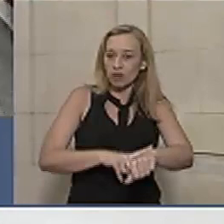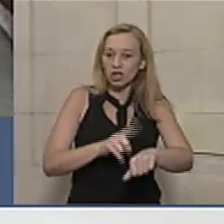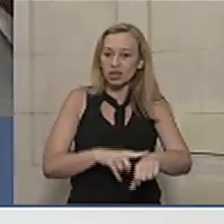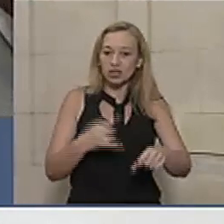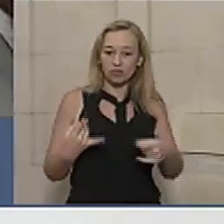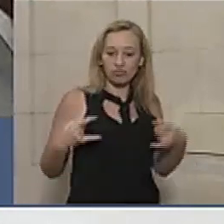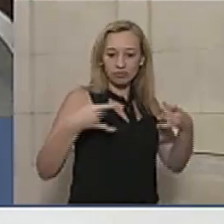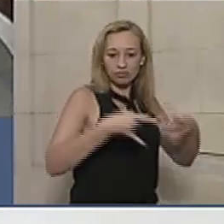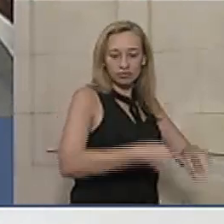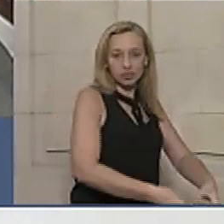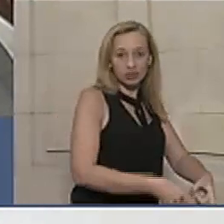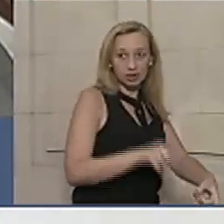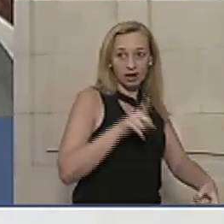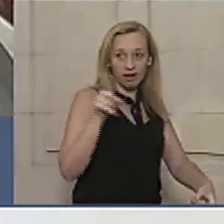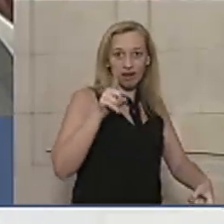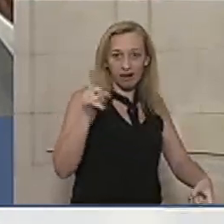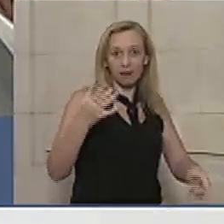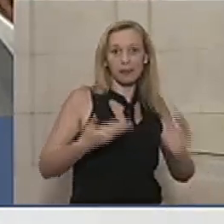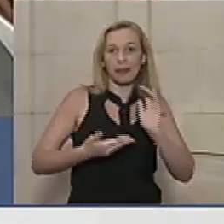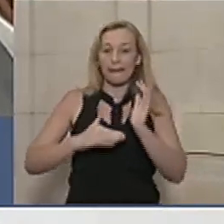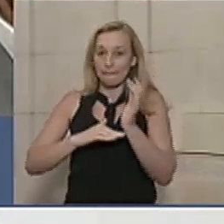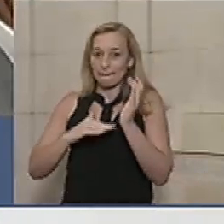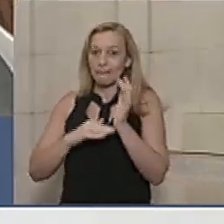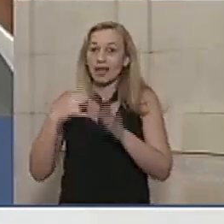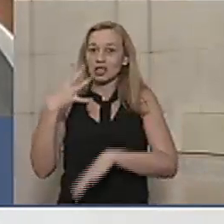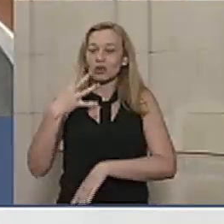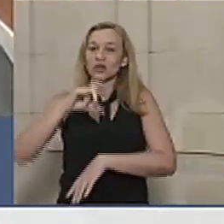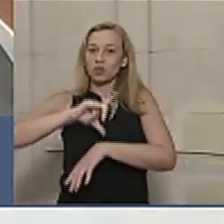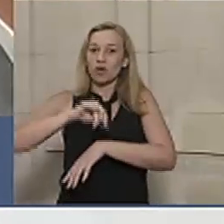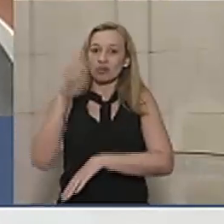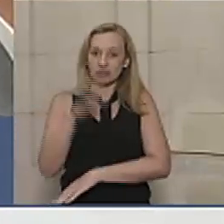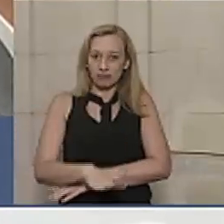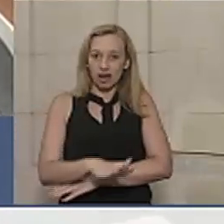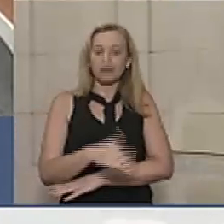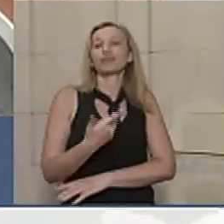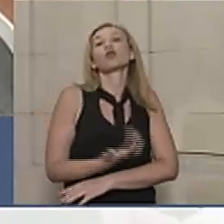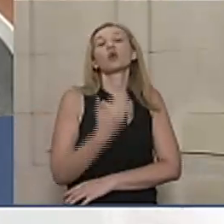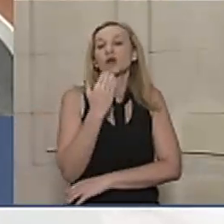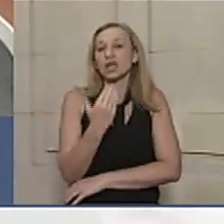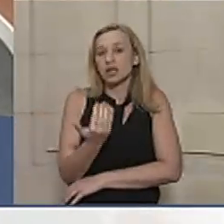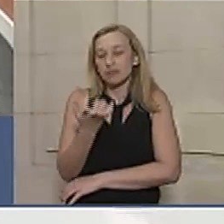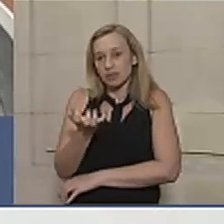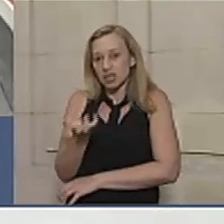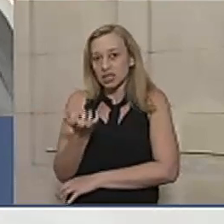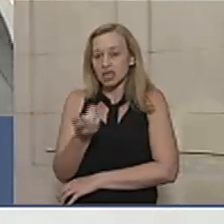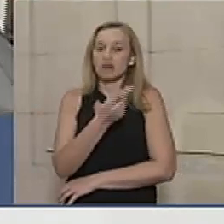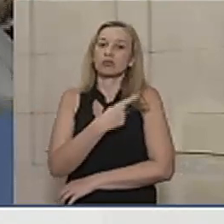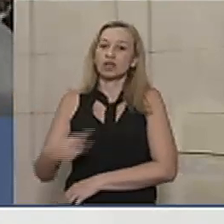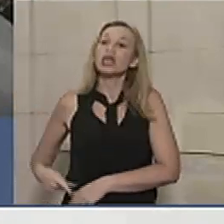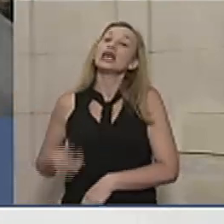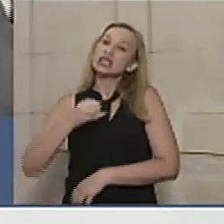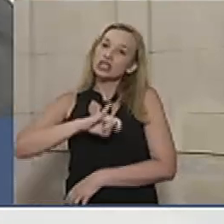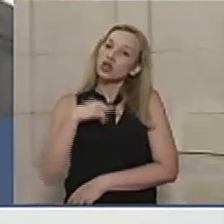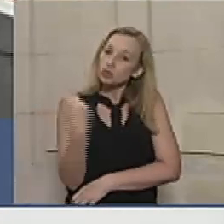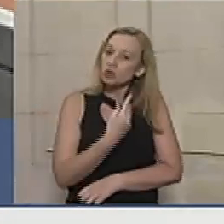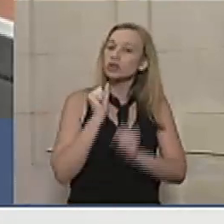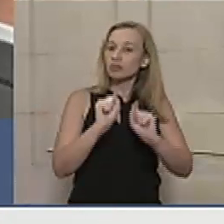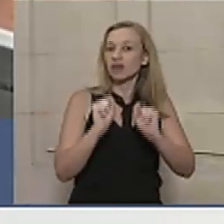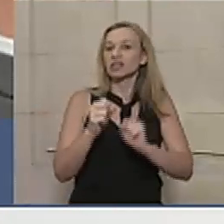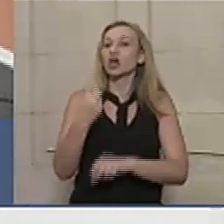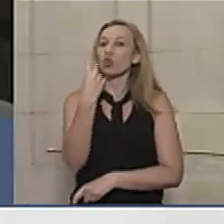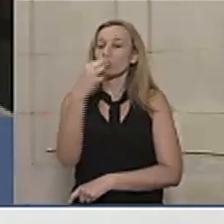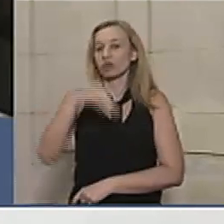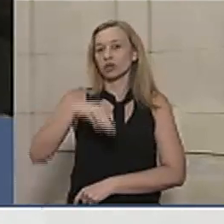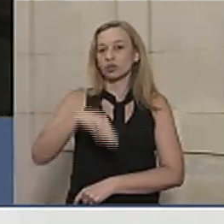na Câmara para o sepultamento às 4 da tarde. Então eu queria submeter a Vossa Excelência se nós poderíamos fazer um minuto